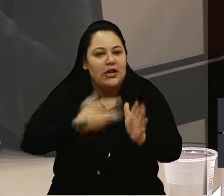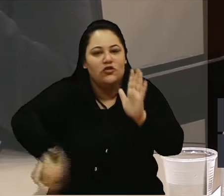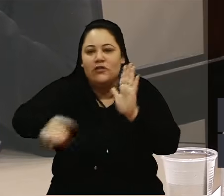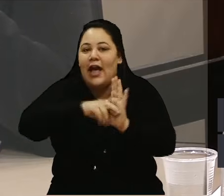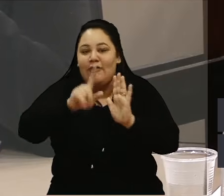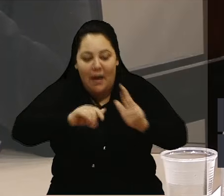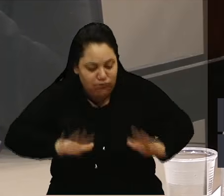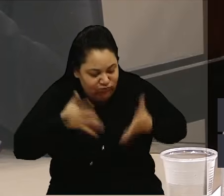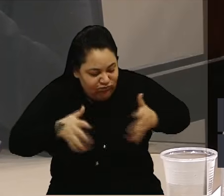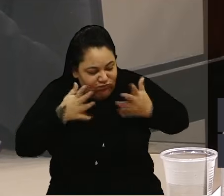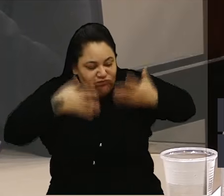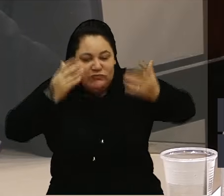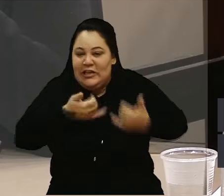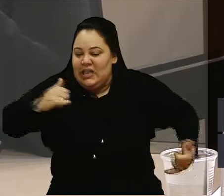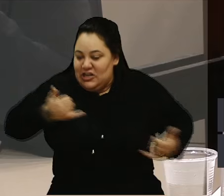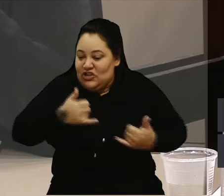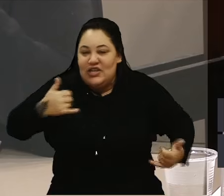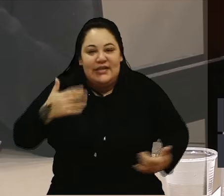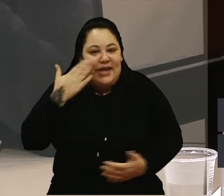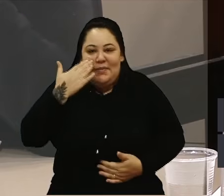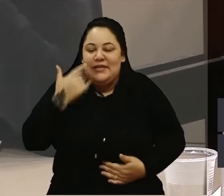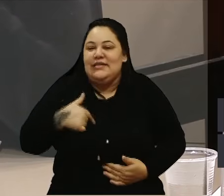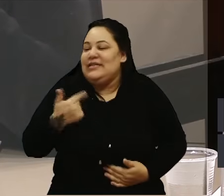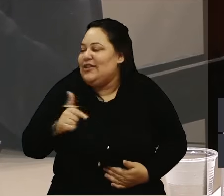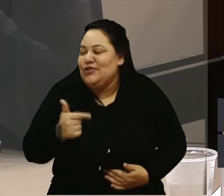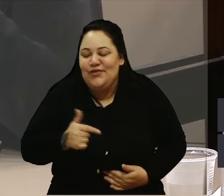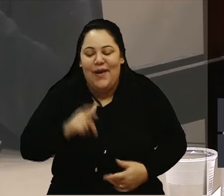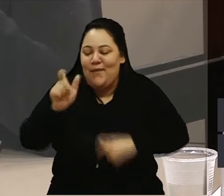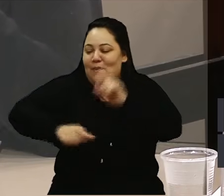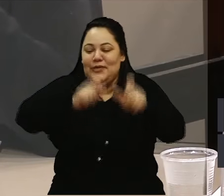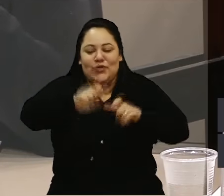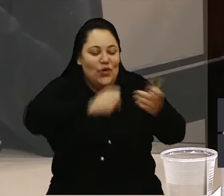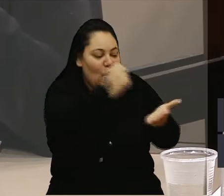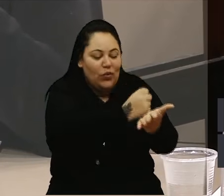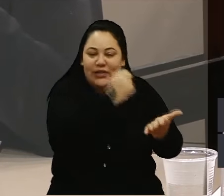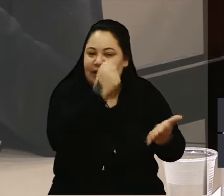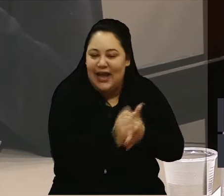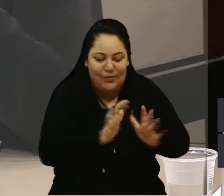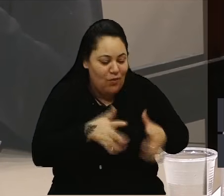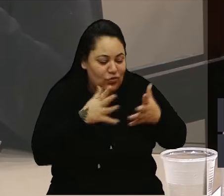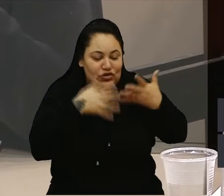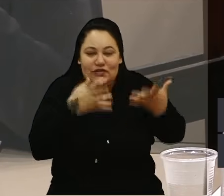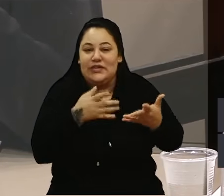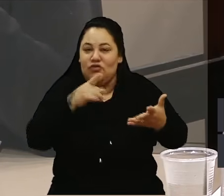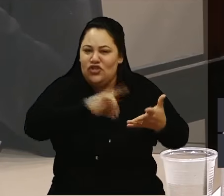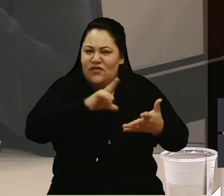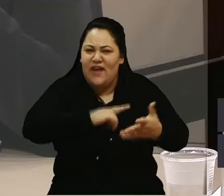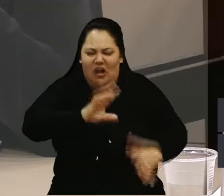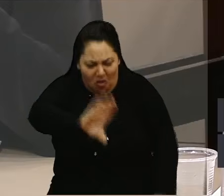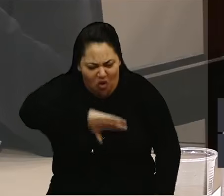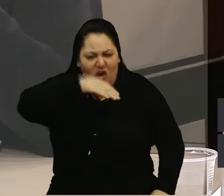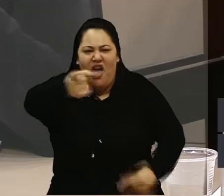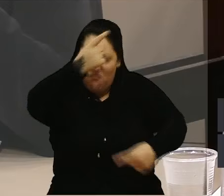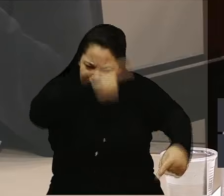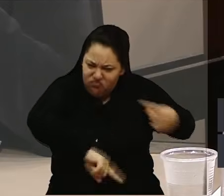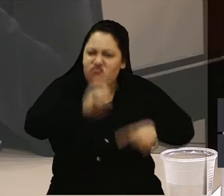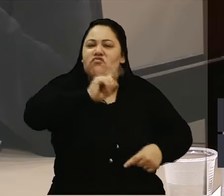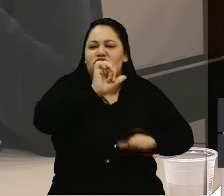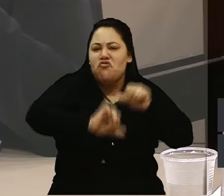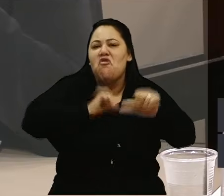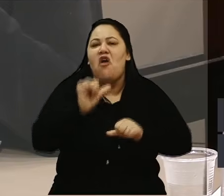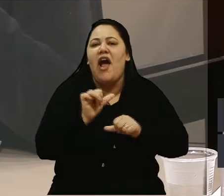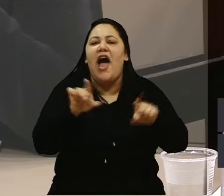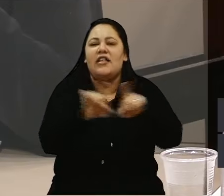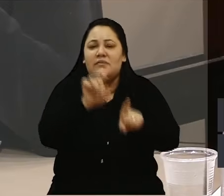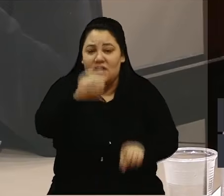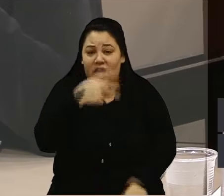entendeu? Então, se a gente não tiver uma pessoa com uma energia alta, com uma frequência alta, com uma ousadia para mudar alguma coisa, né? Como foi